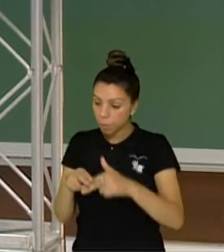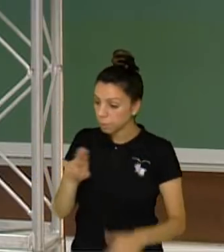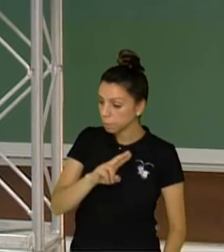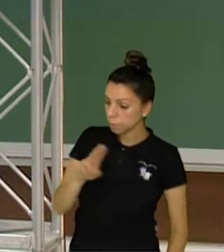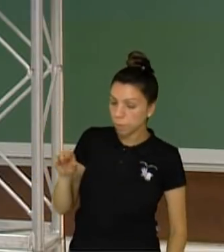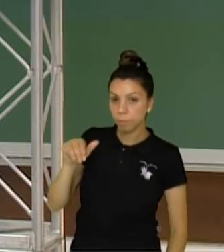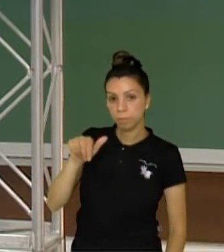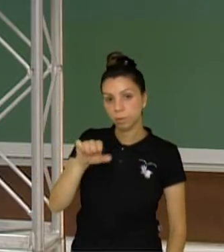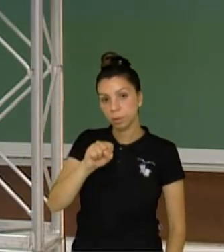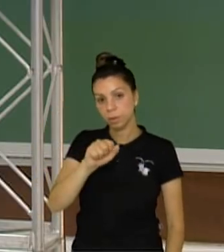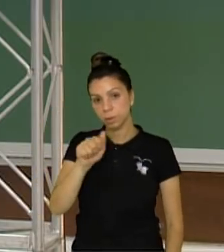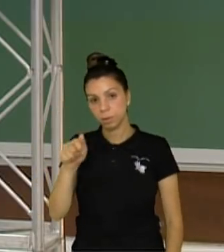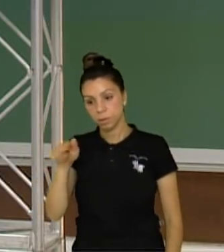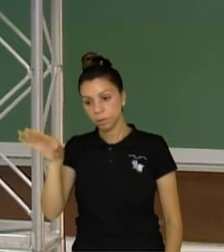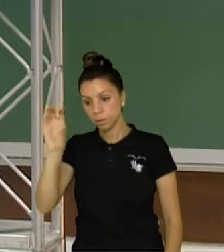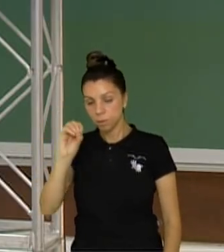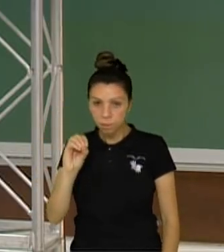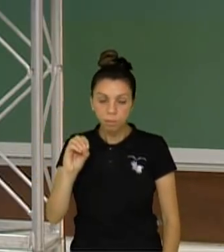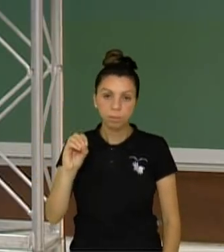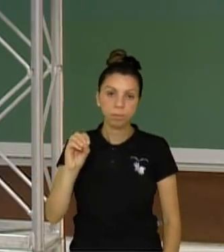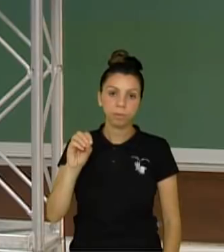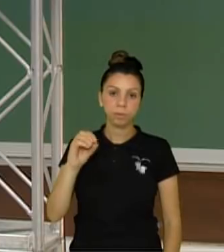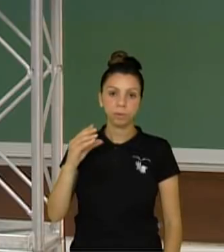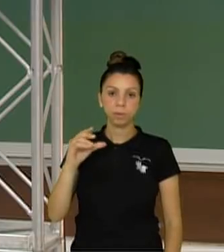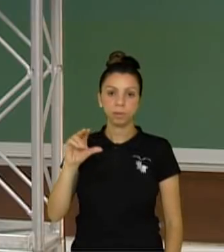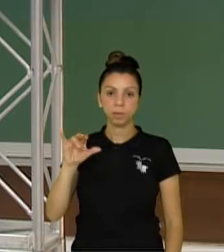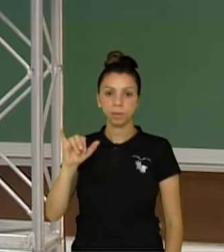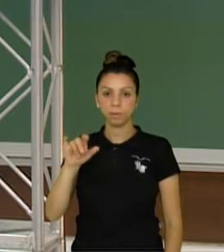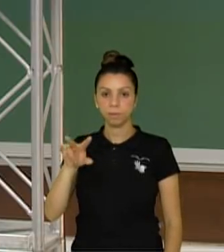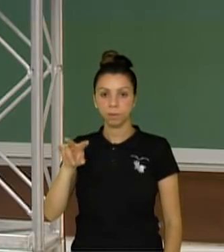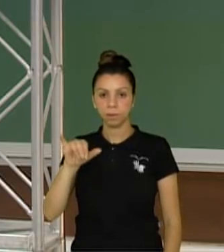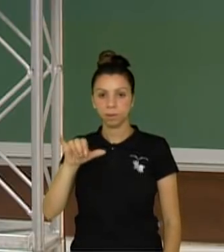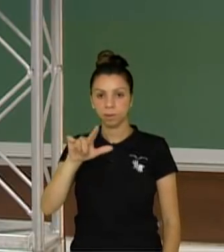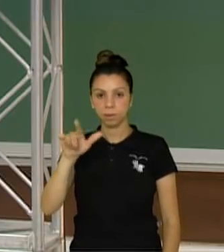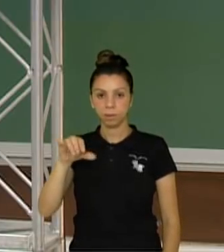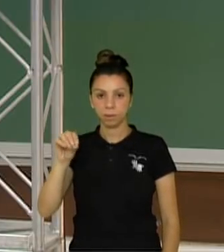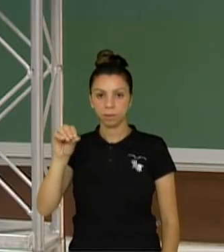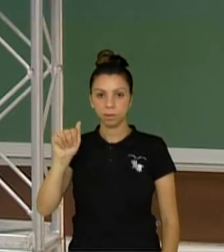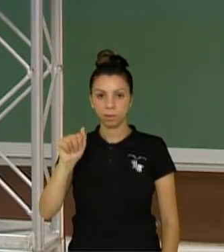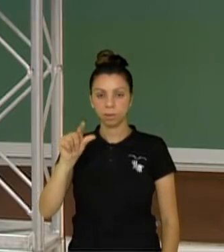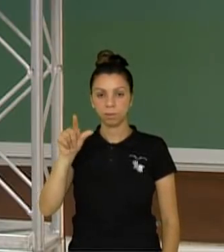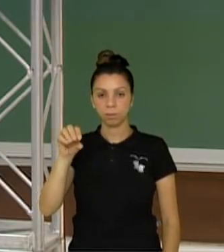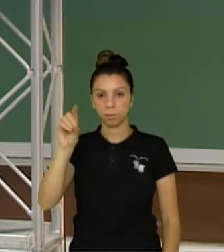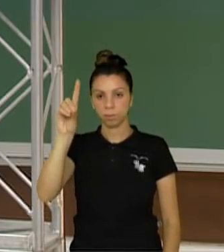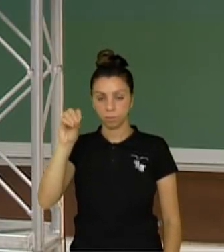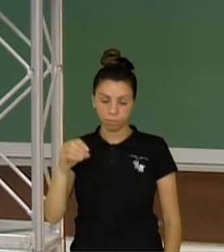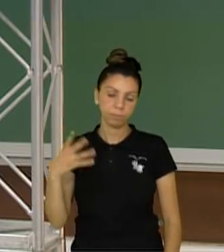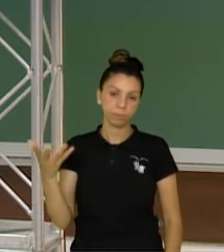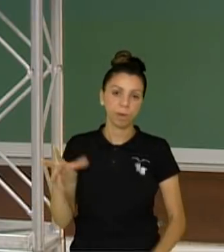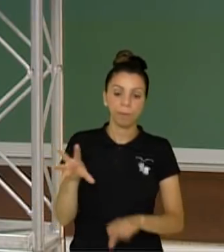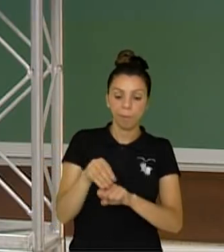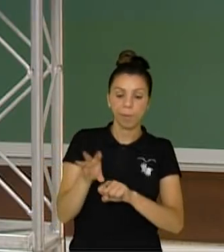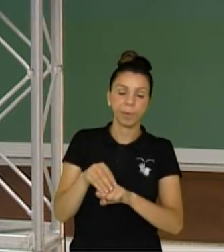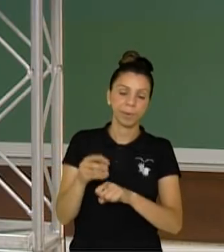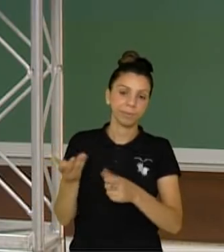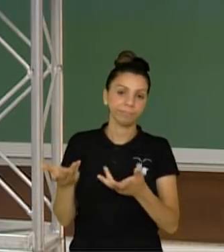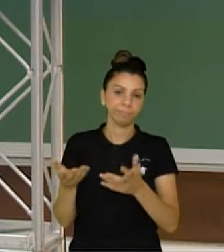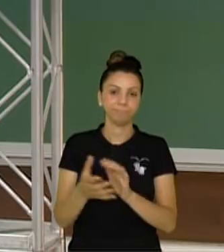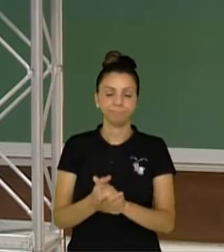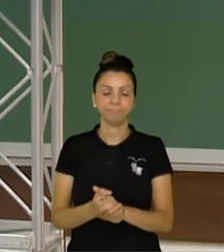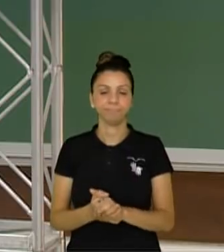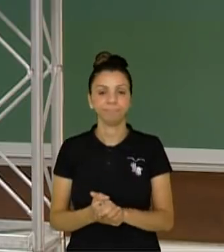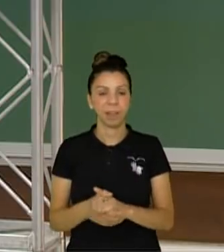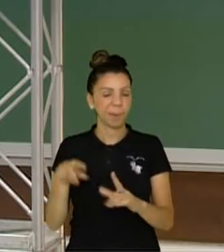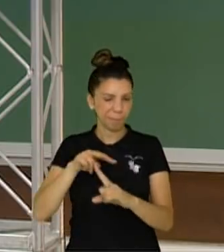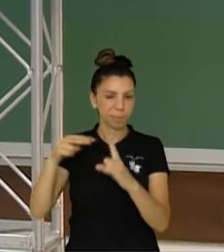missão civilizadora, ou seja, a necessidade de civilizar, de levar o conhecimento do ponto de vista europeu.